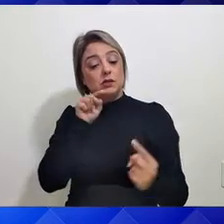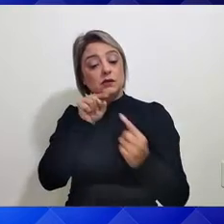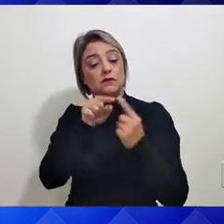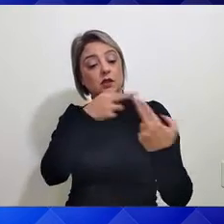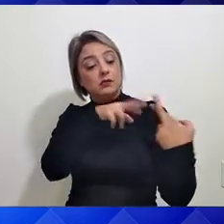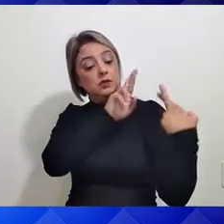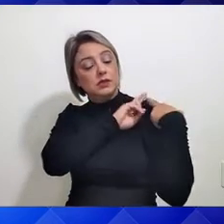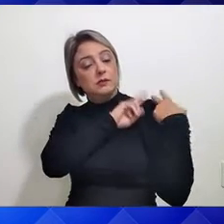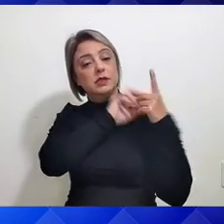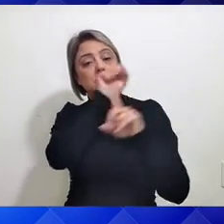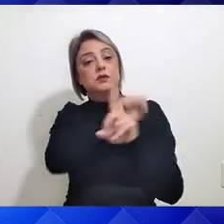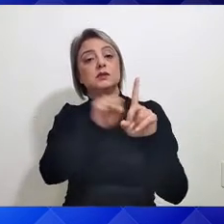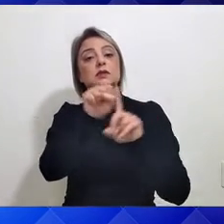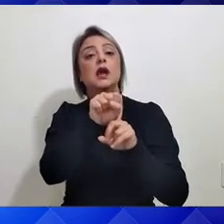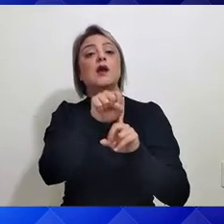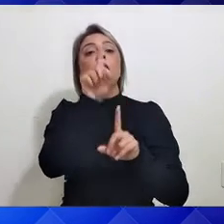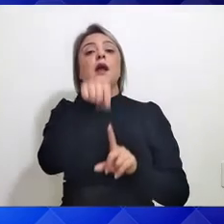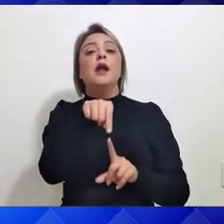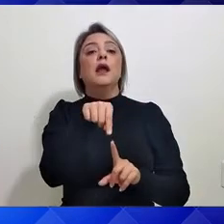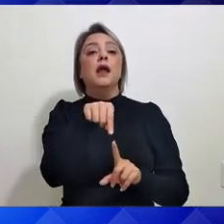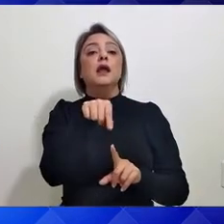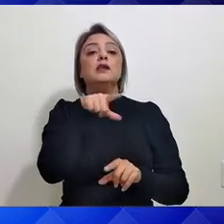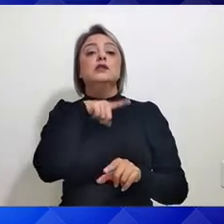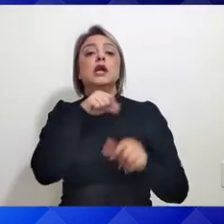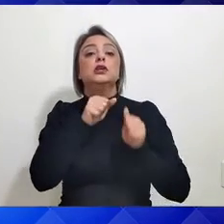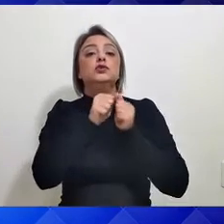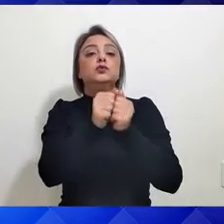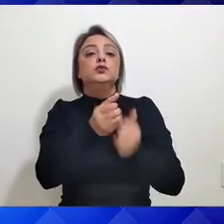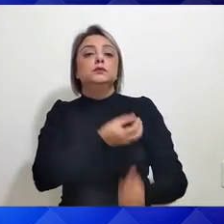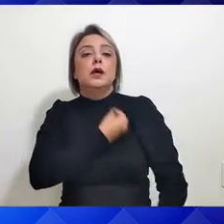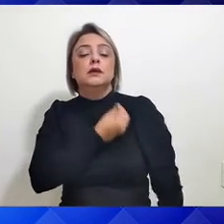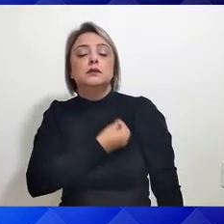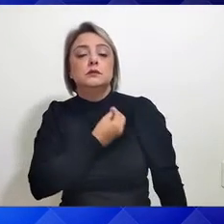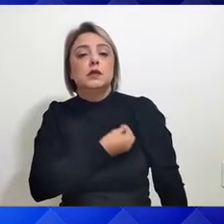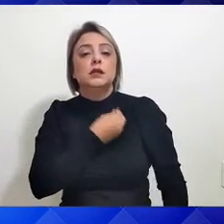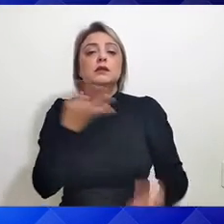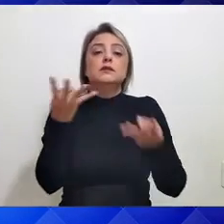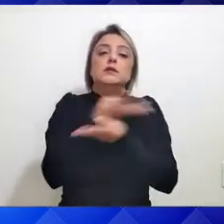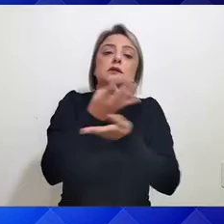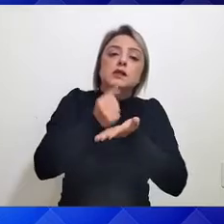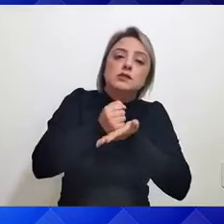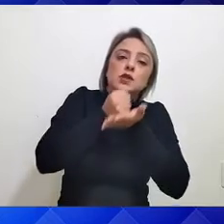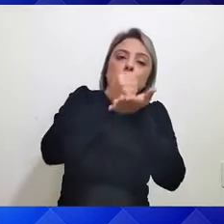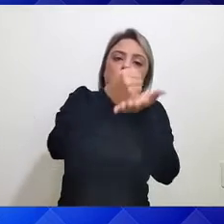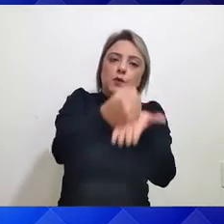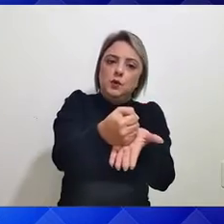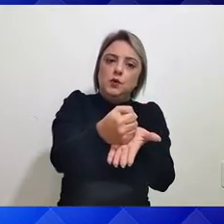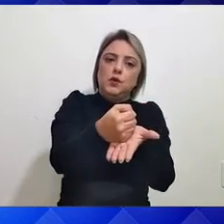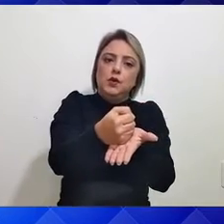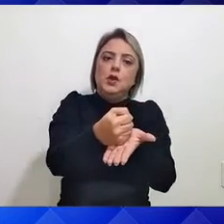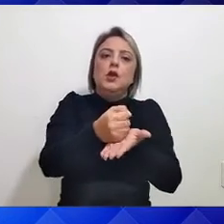estrutura extremamente pessoal de uma criança, de uma mulher e de uma família,